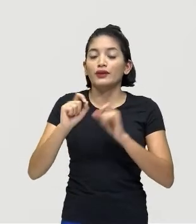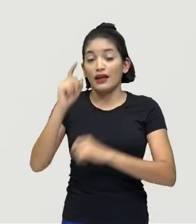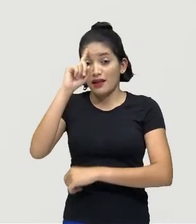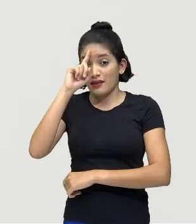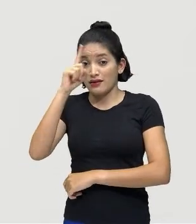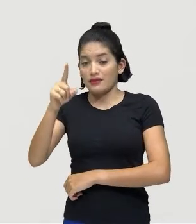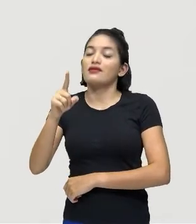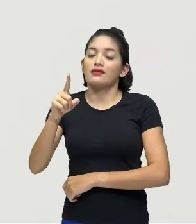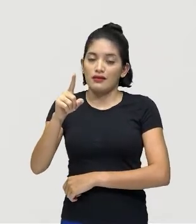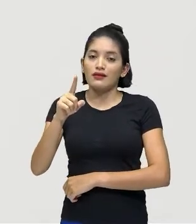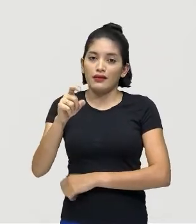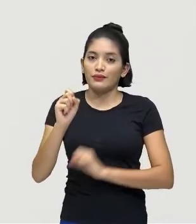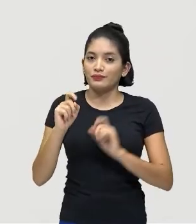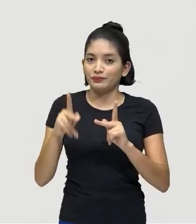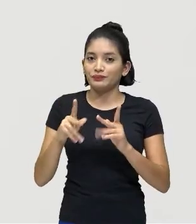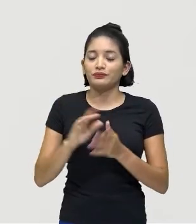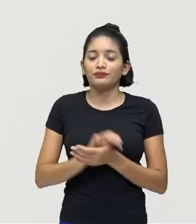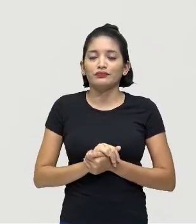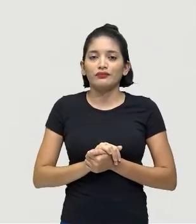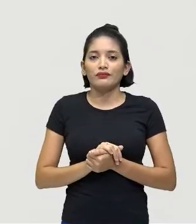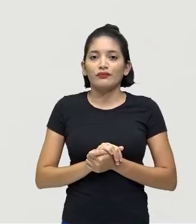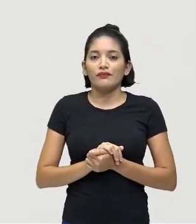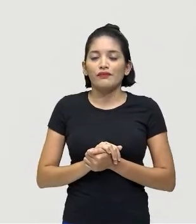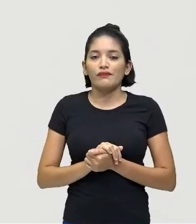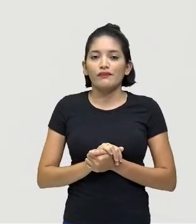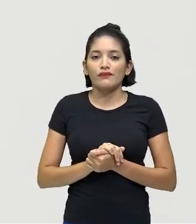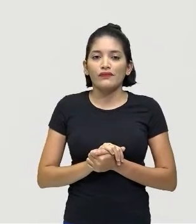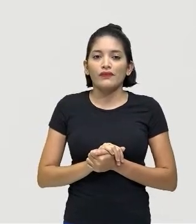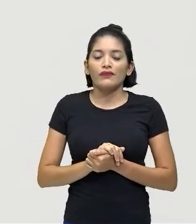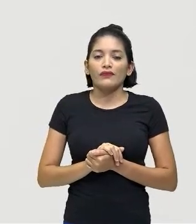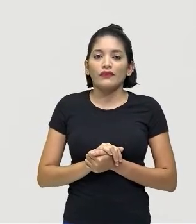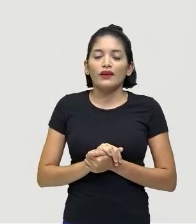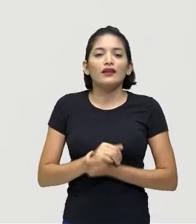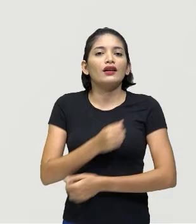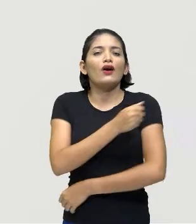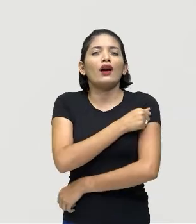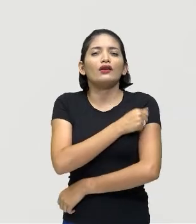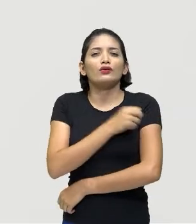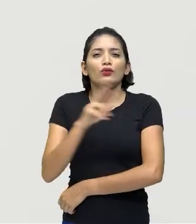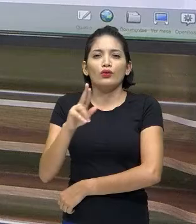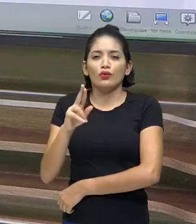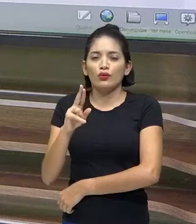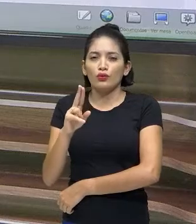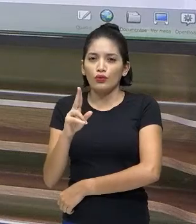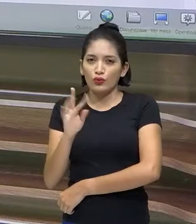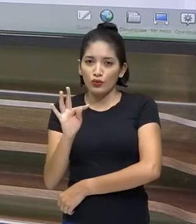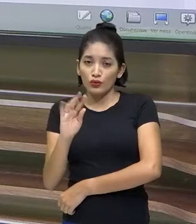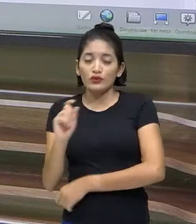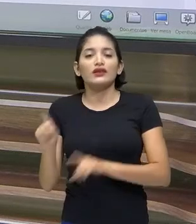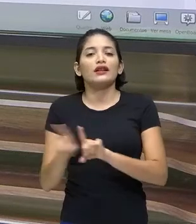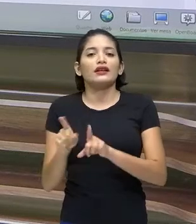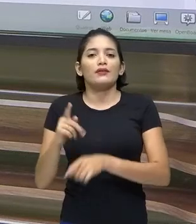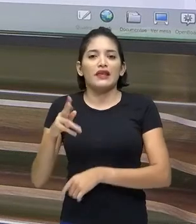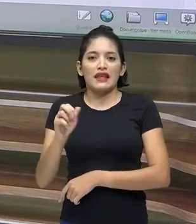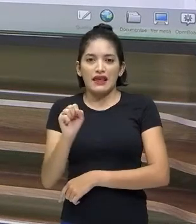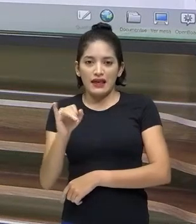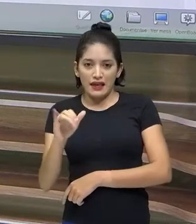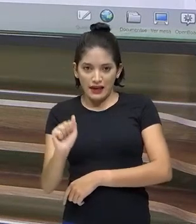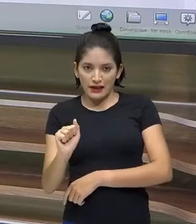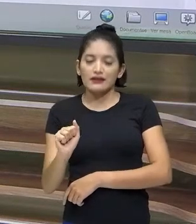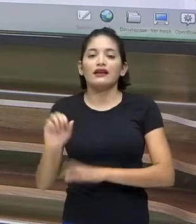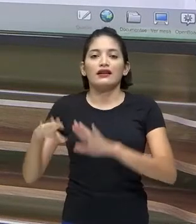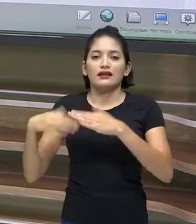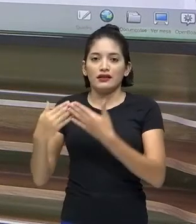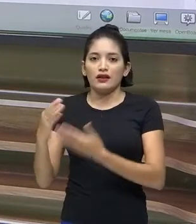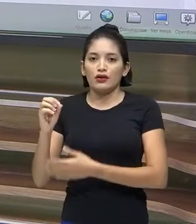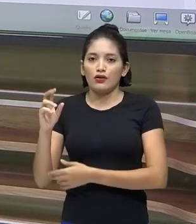ideia de dominação, certo? Então aí, Ruth, oi Késia, bem-vinda de volta. A Késia lá da